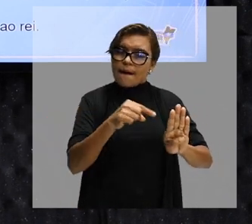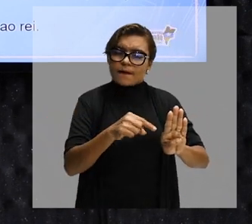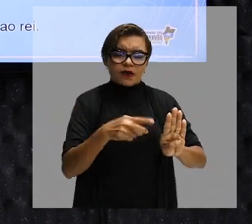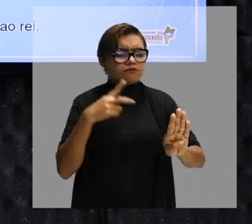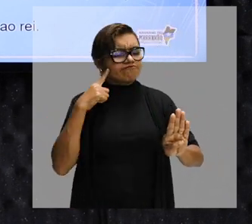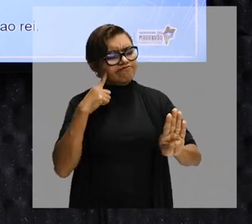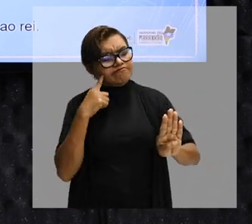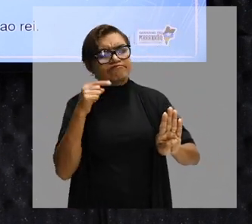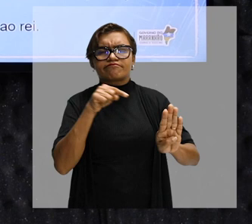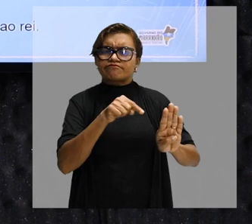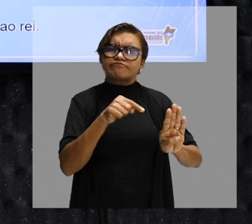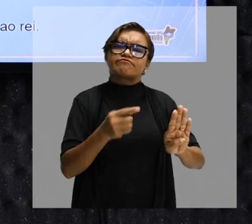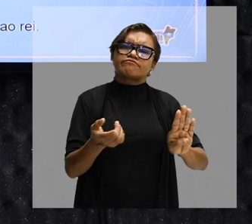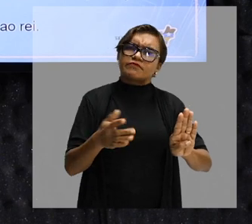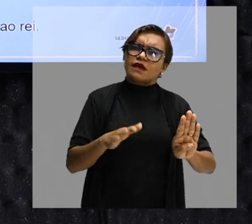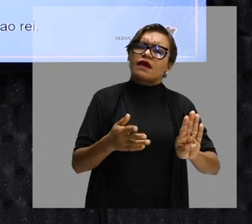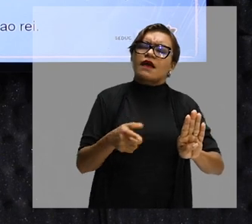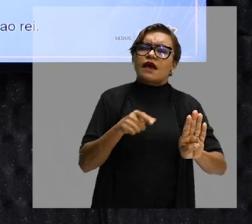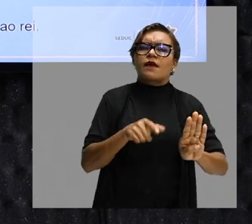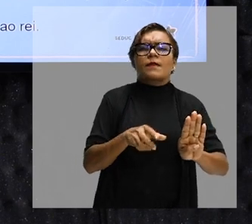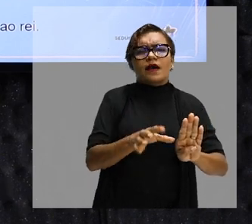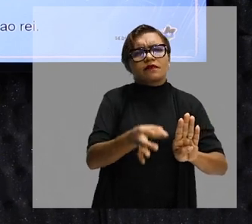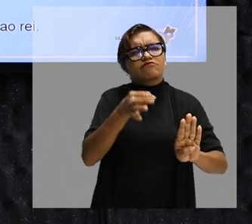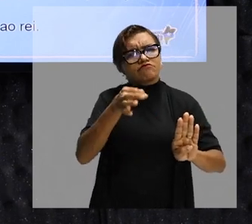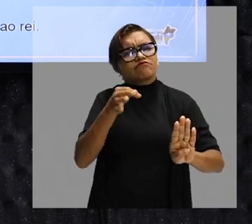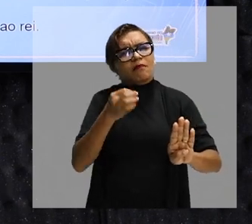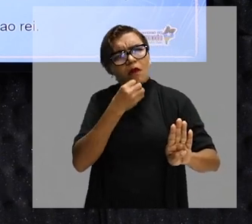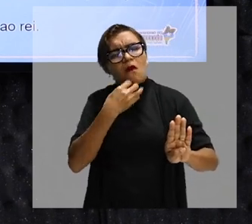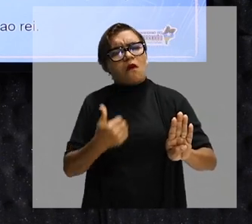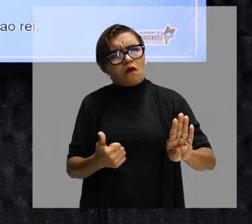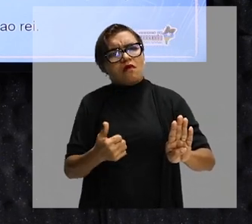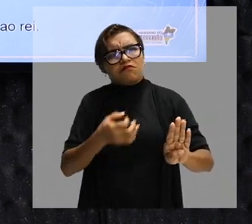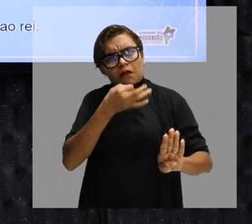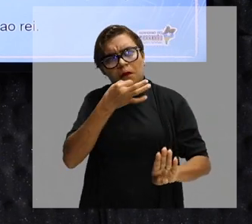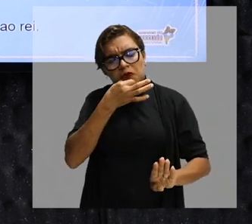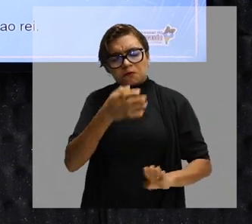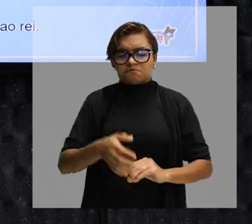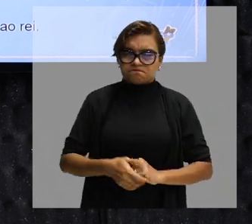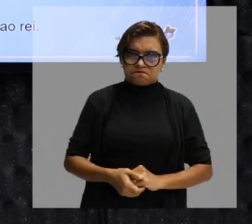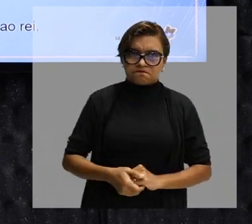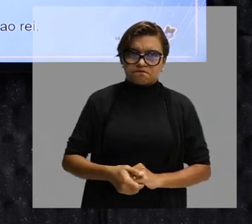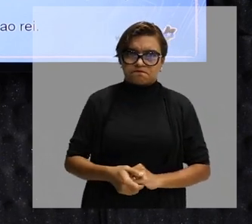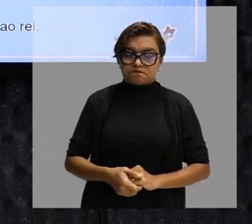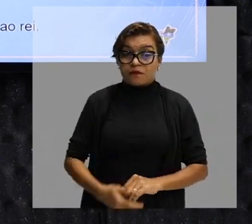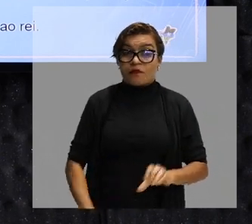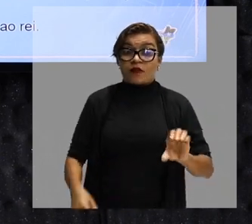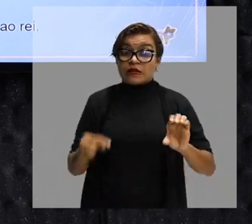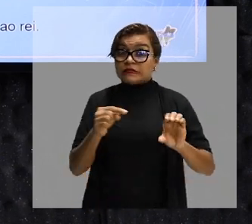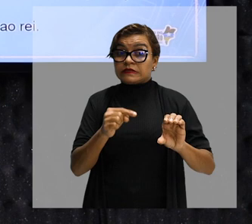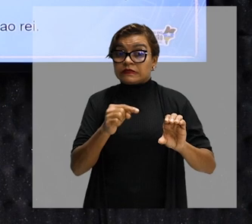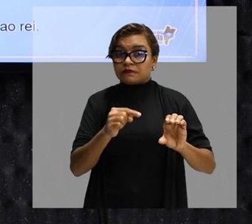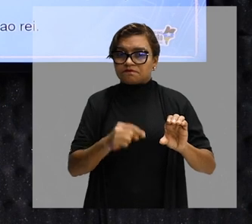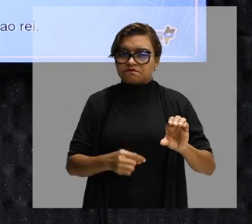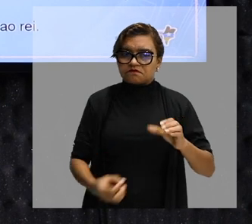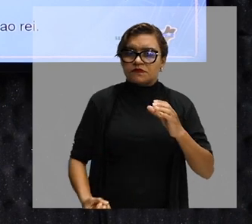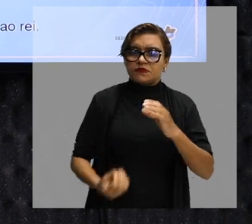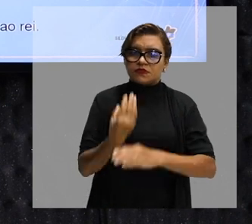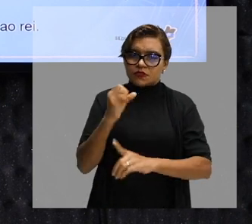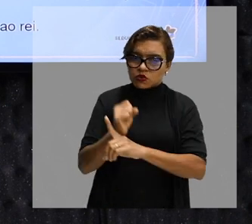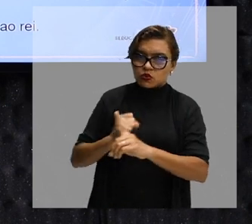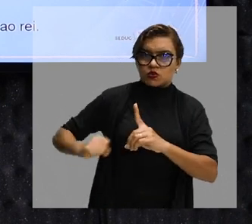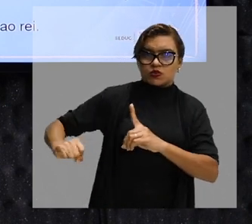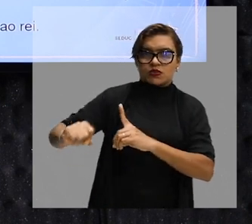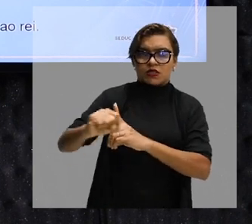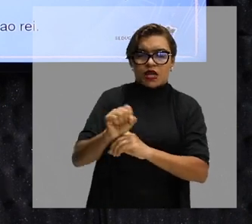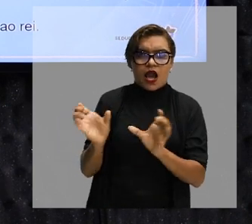boa proposição, uma boa condição de resposta, uma boa sugestão. Letra C, a criação de uma